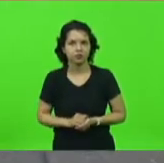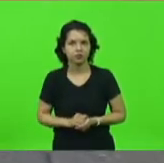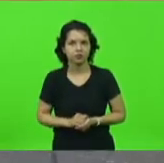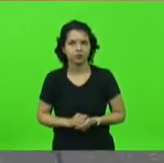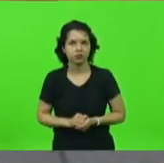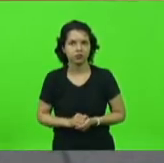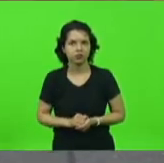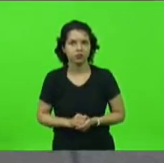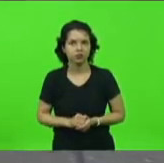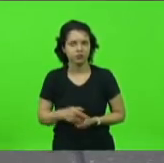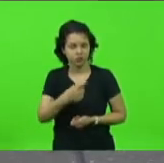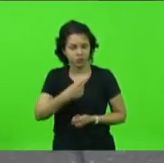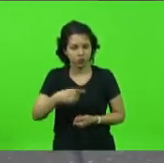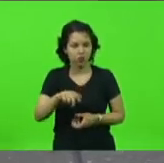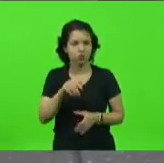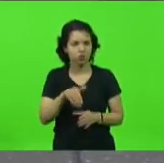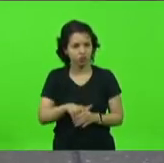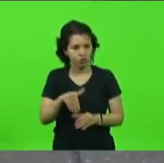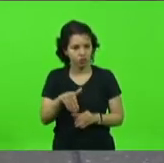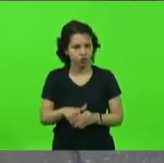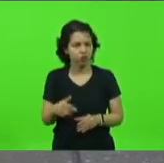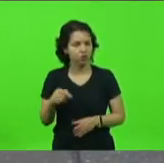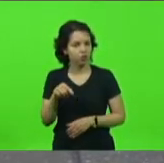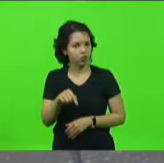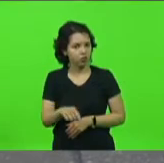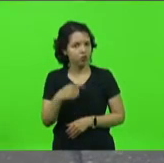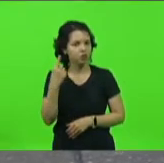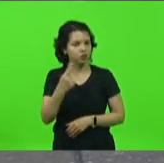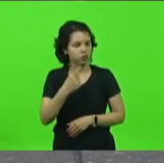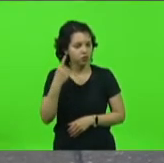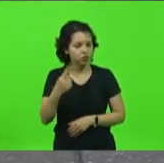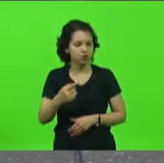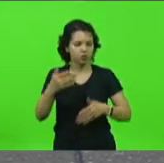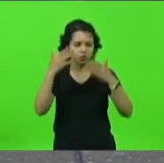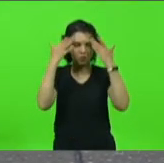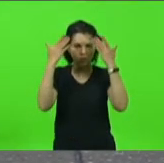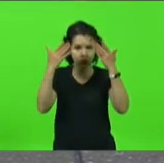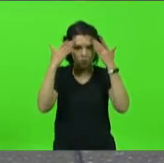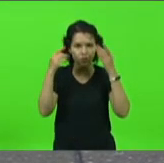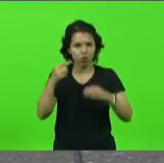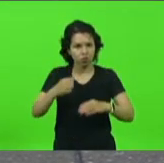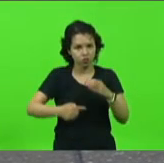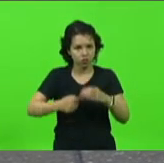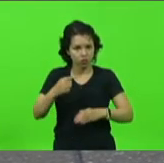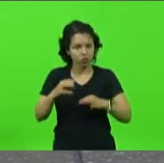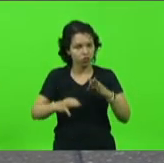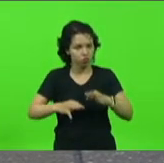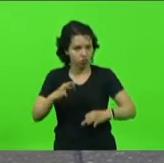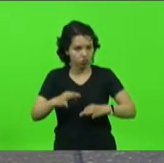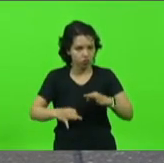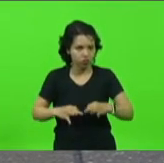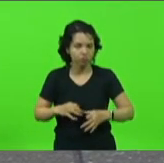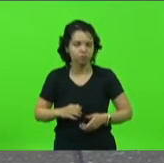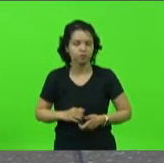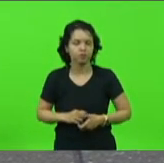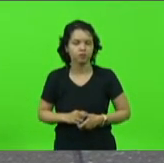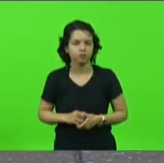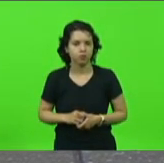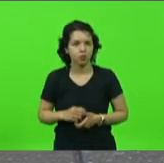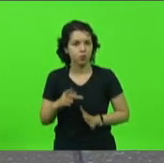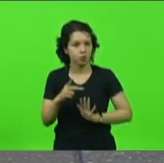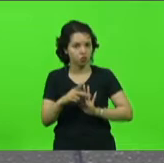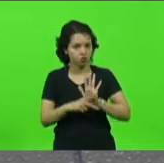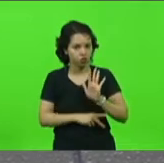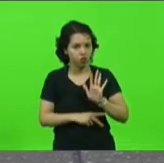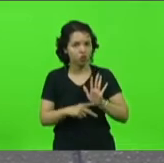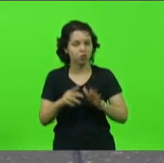quando votamos aqui, deputado Zé Milton, na Comissão de Justiça, o projeto que veio